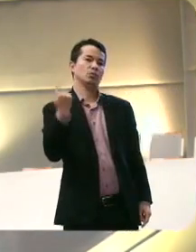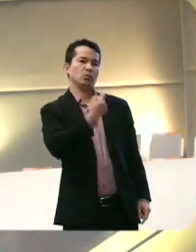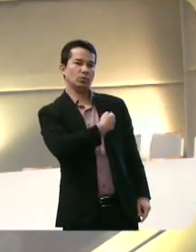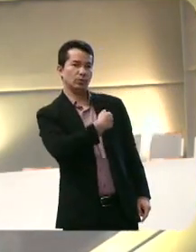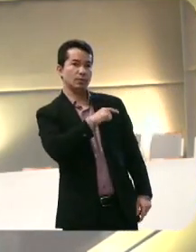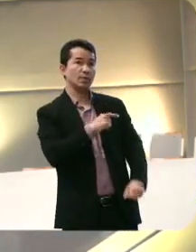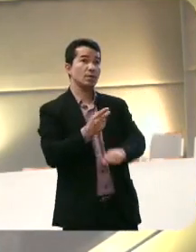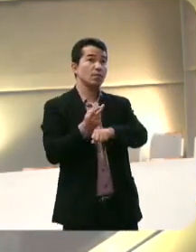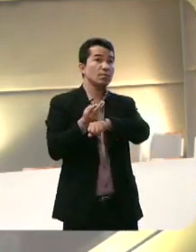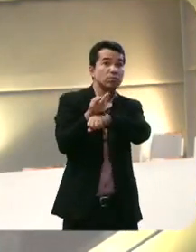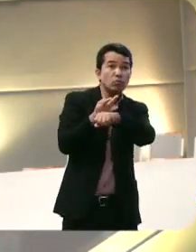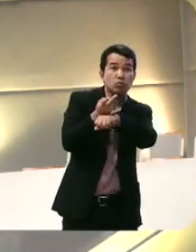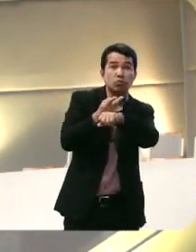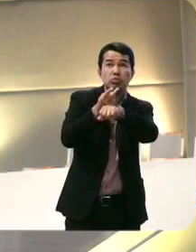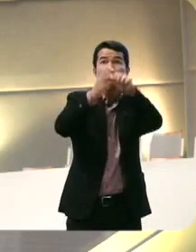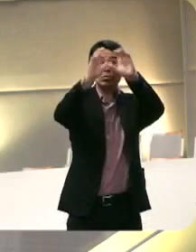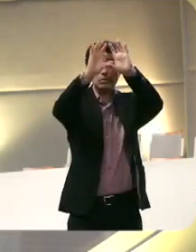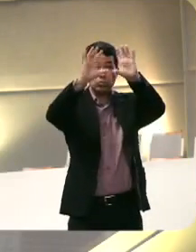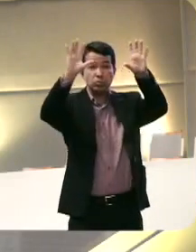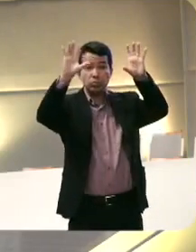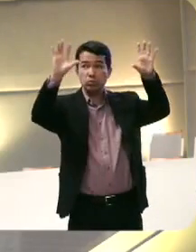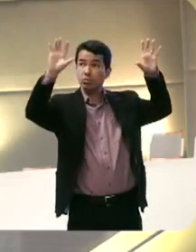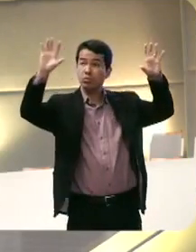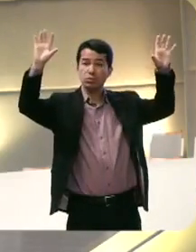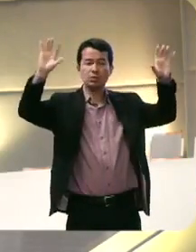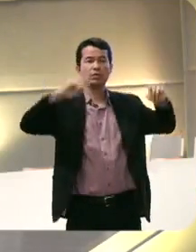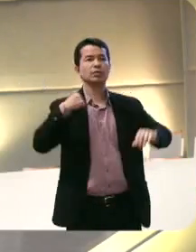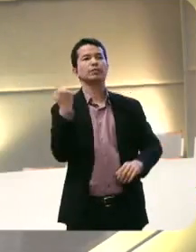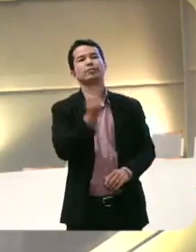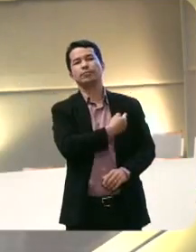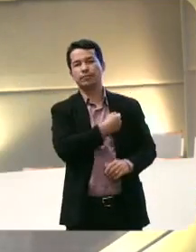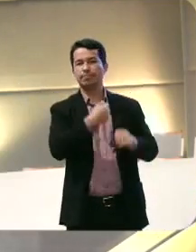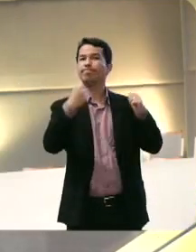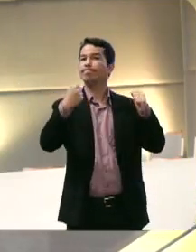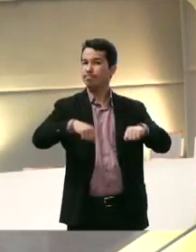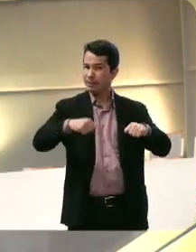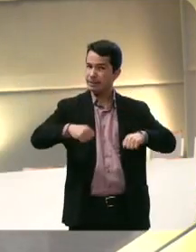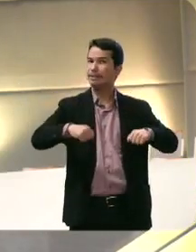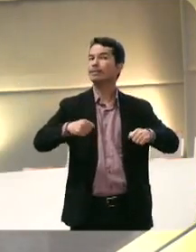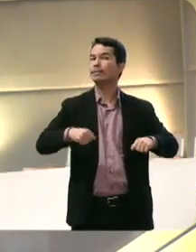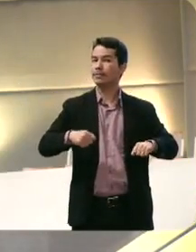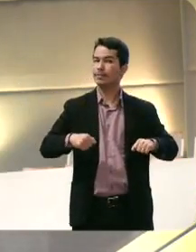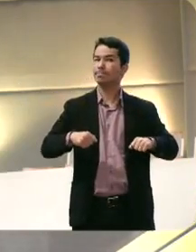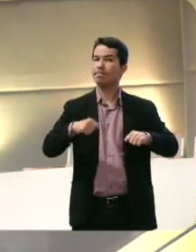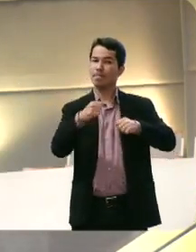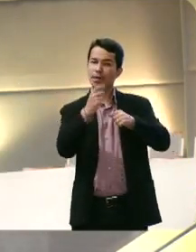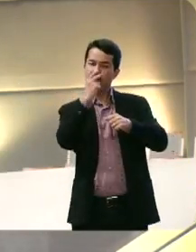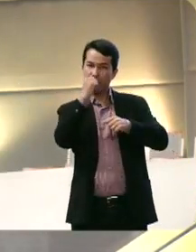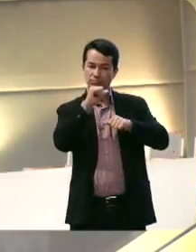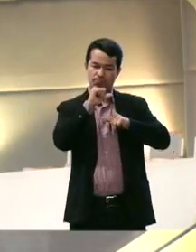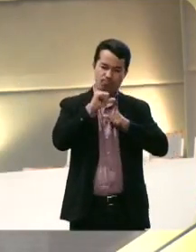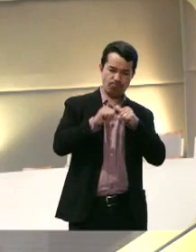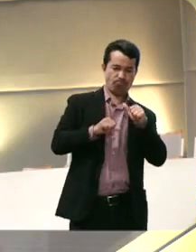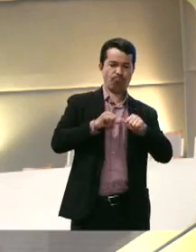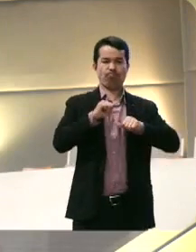precisamos restaurar altares. E eu acho muito bonito o que ele começa a fazer